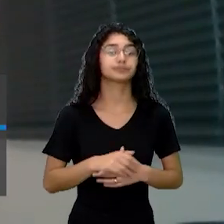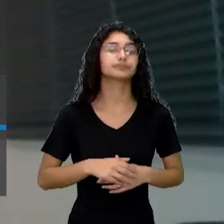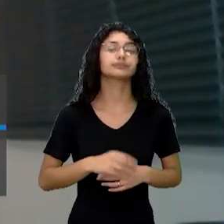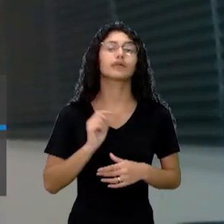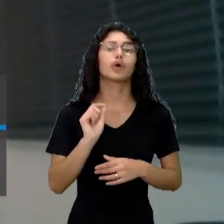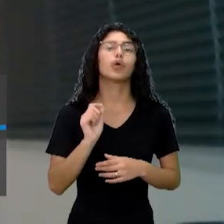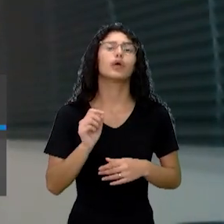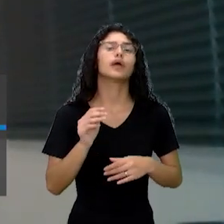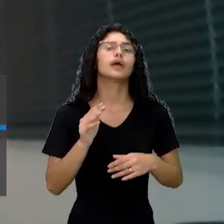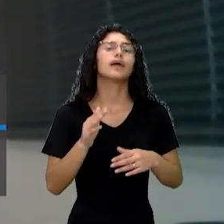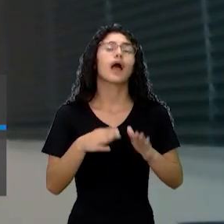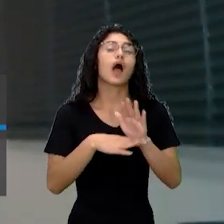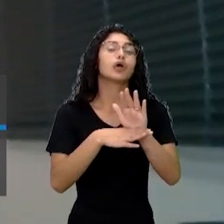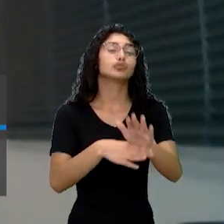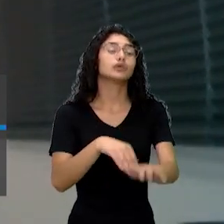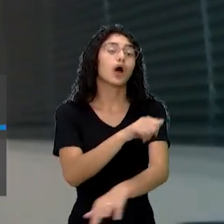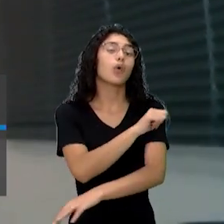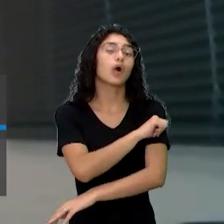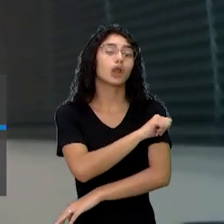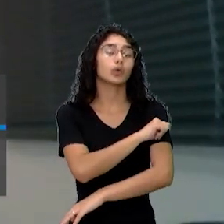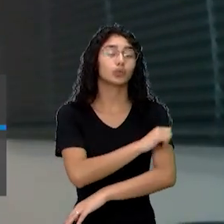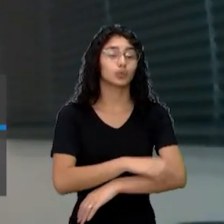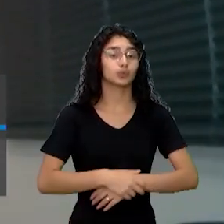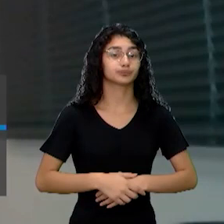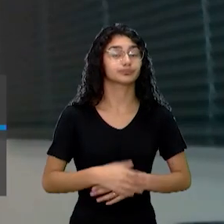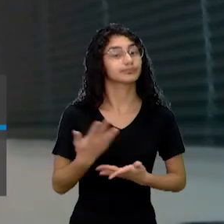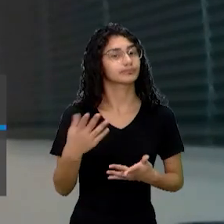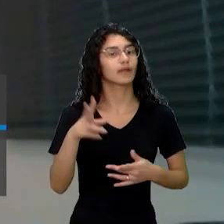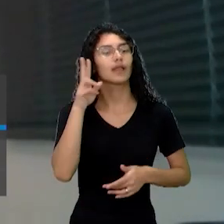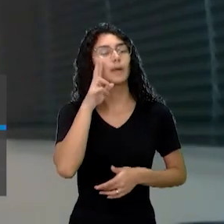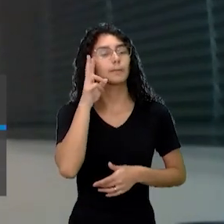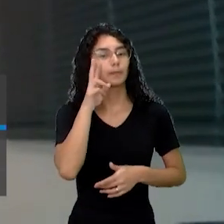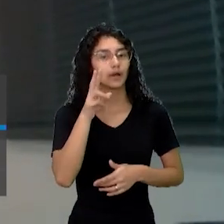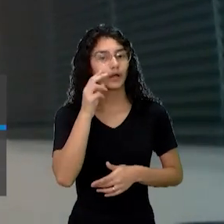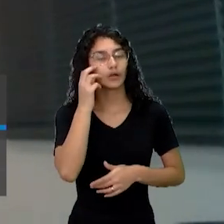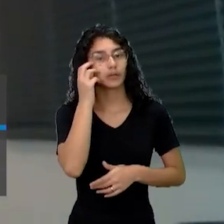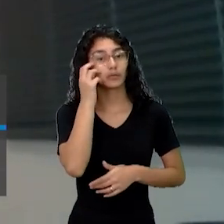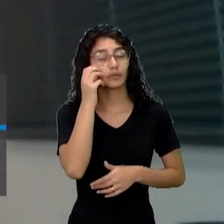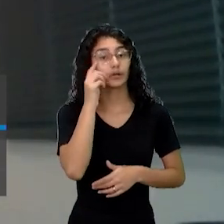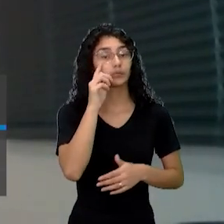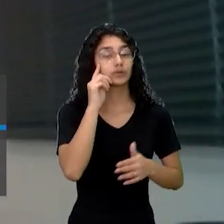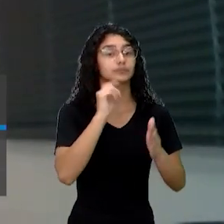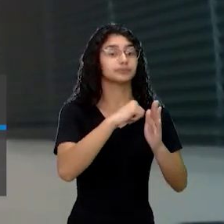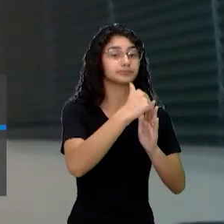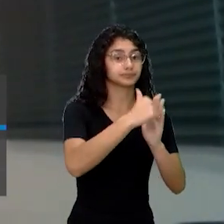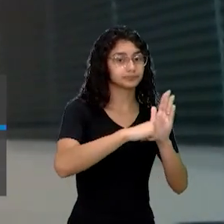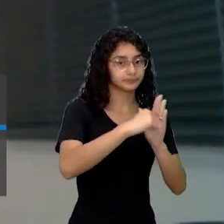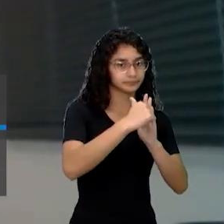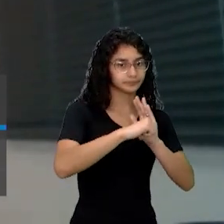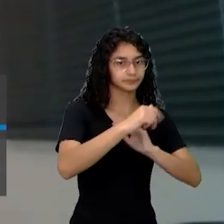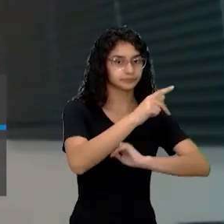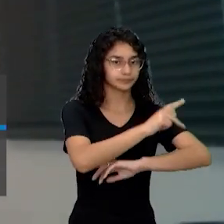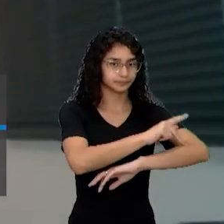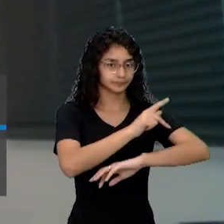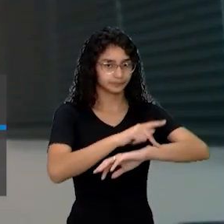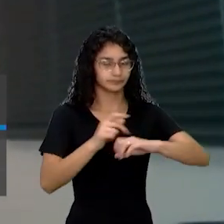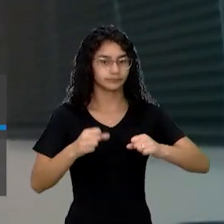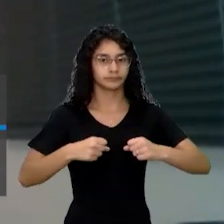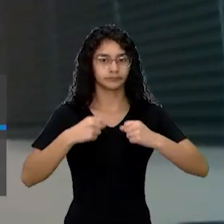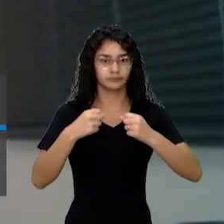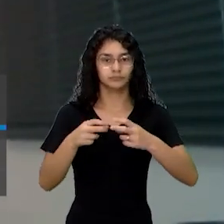vai beneficiar aquele estudante. Lembrando que a avaliação, o diagnóstico da superdotação, ele pode,